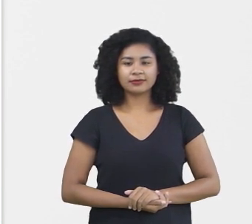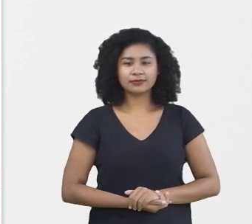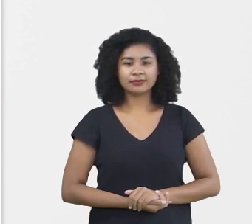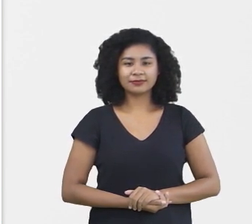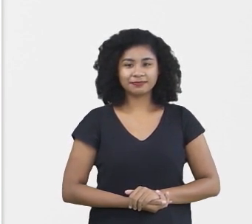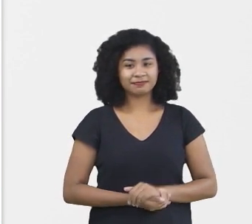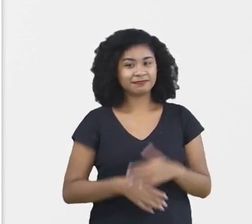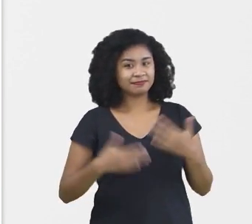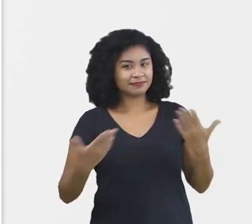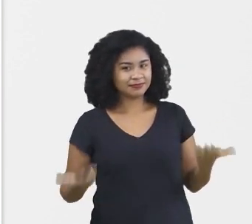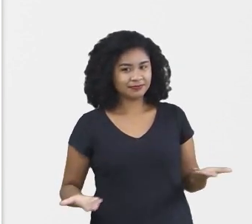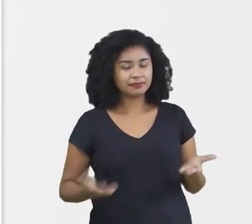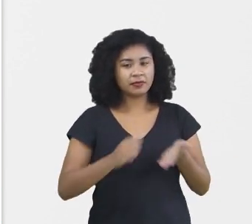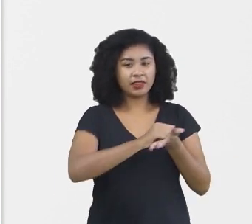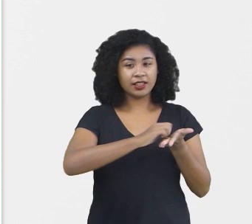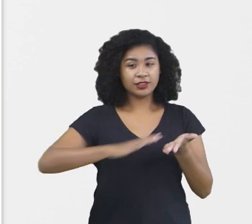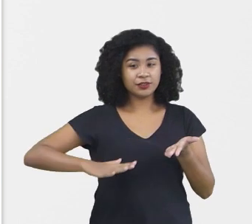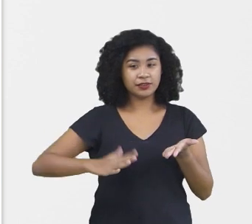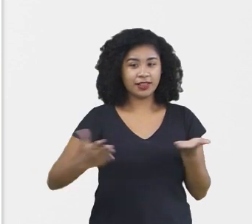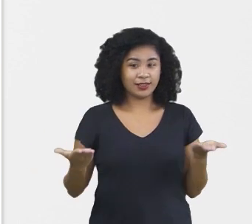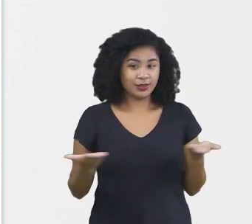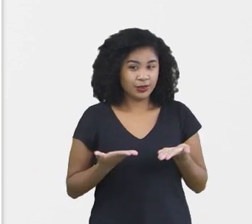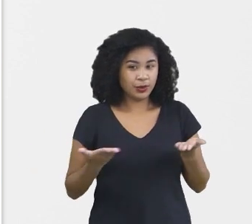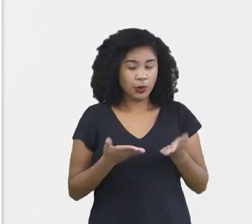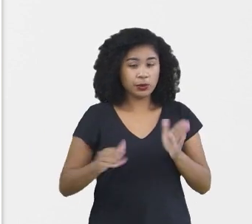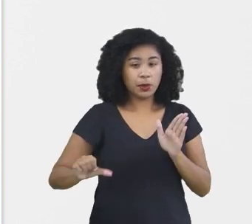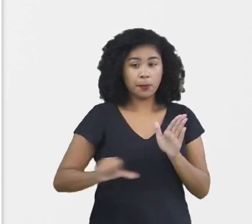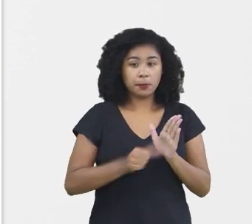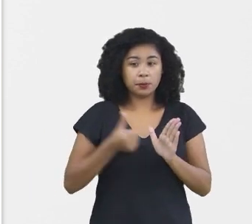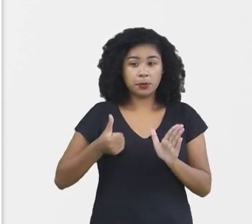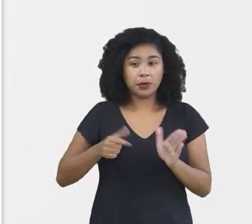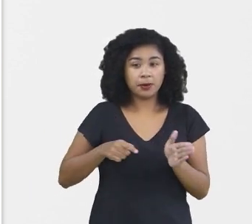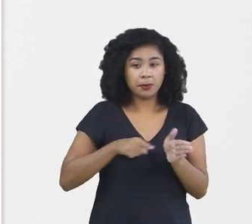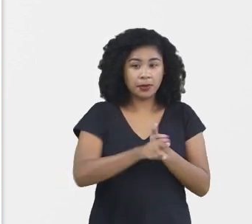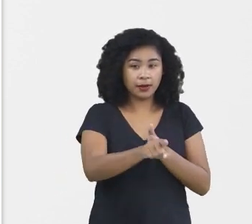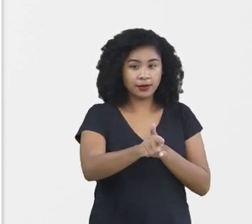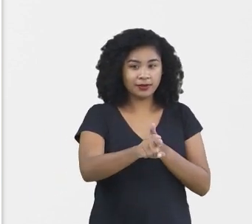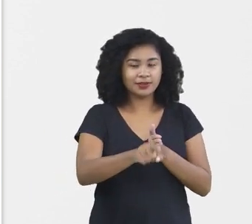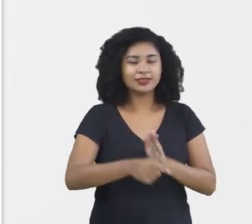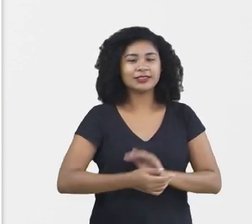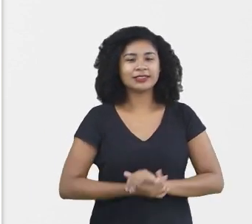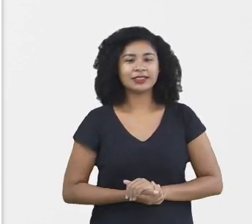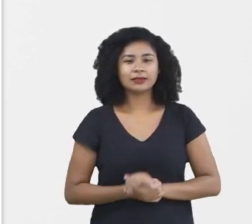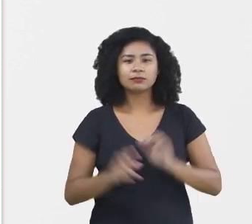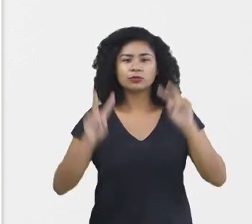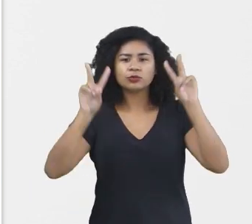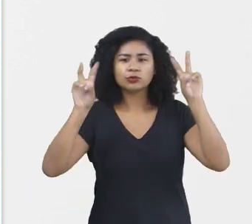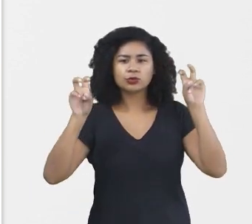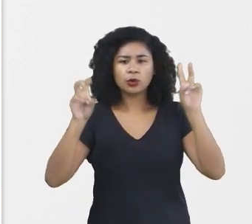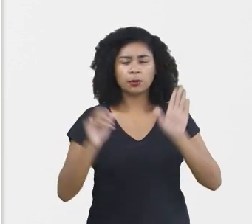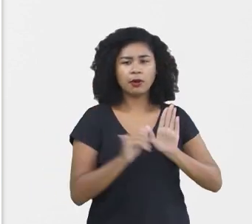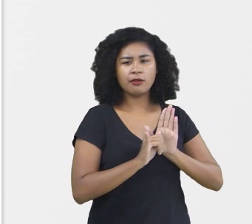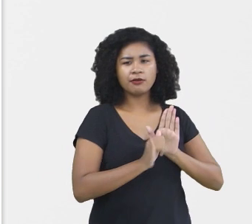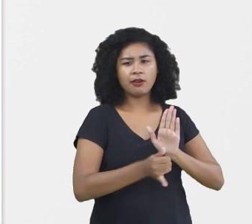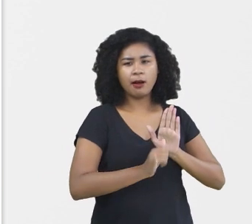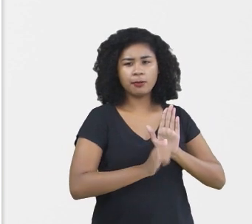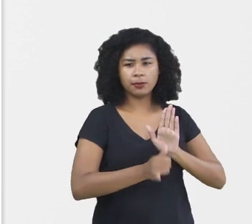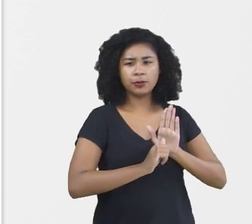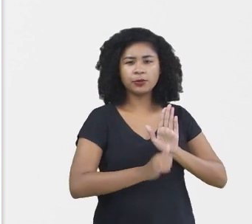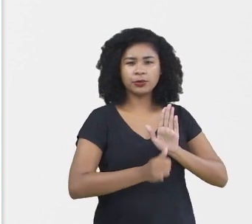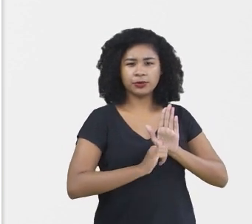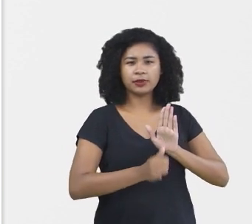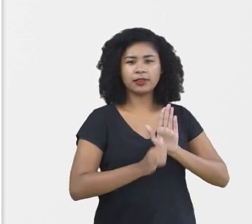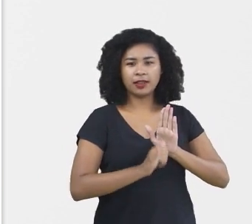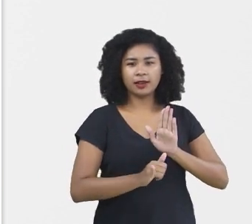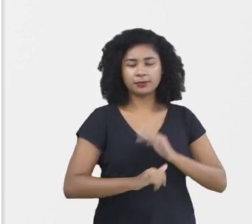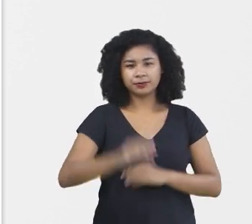Muito bem, então na nossa atividade nós temos a primeira questão, que vai trabalhar aí uma fábula, né? O Galo e a Raposa.